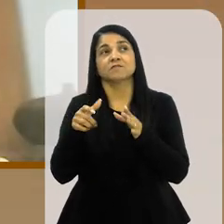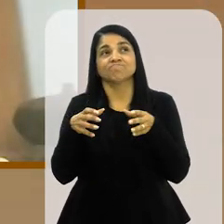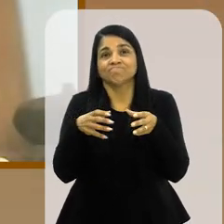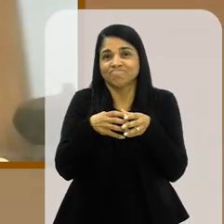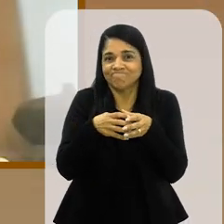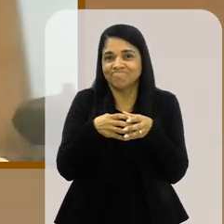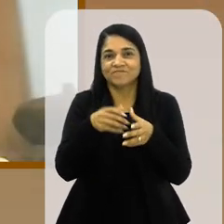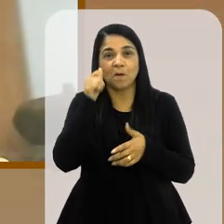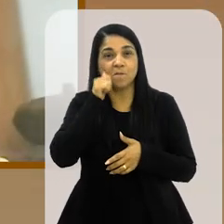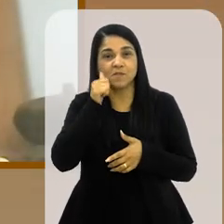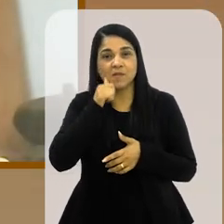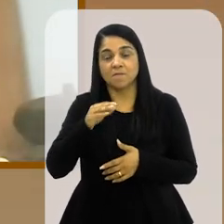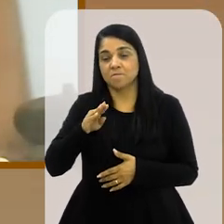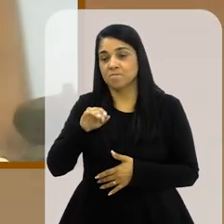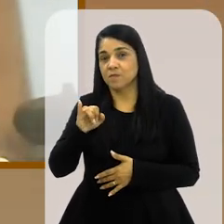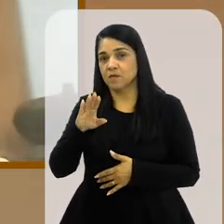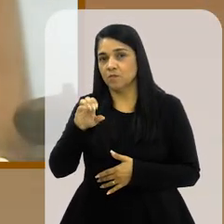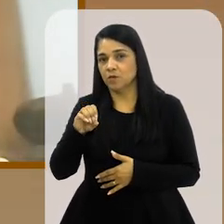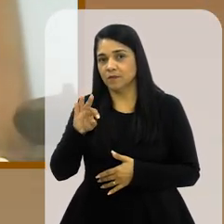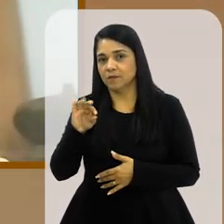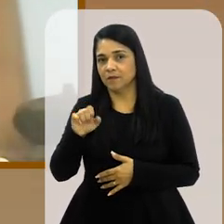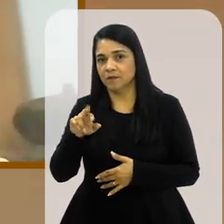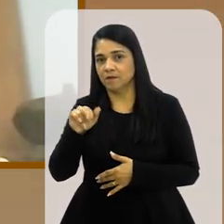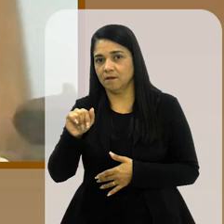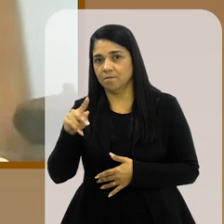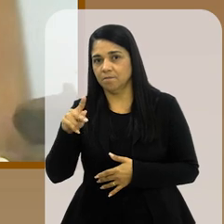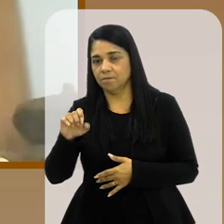mulheres biblioterapeutas. Agora,